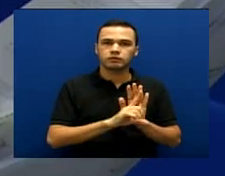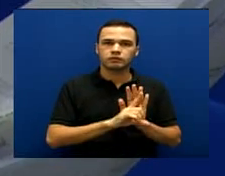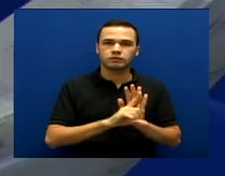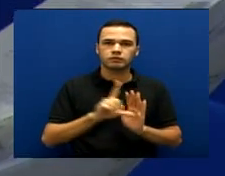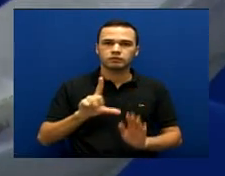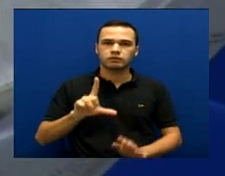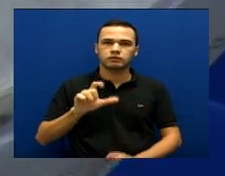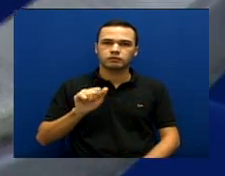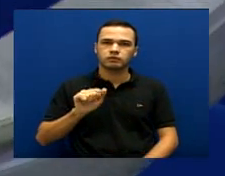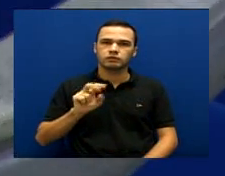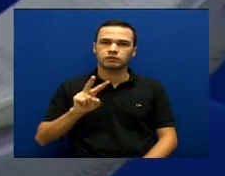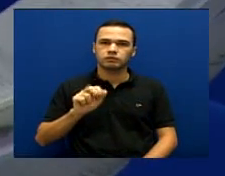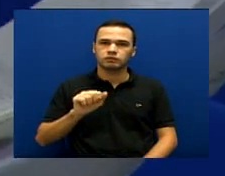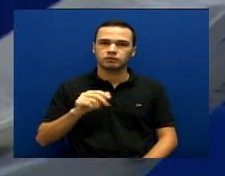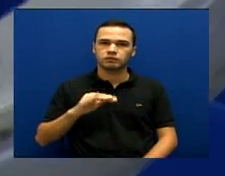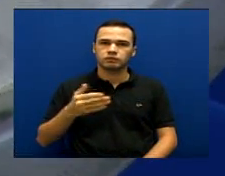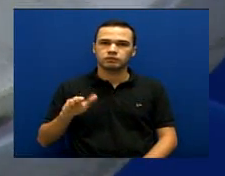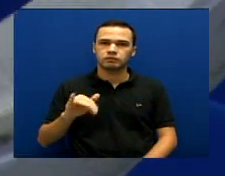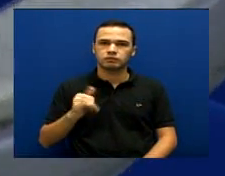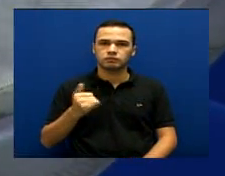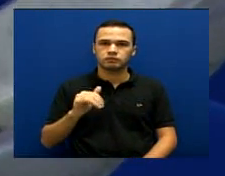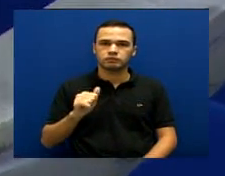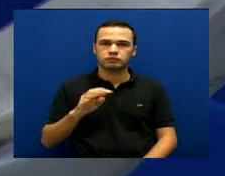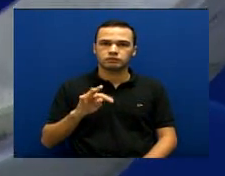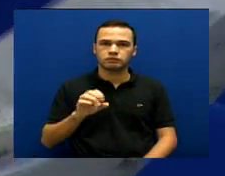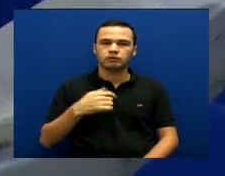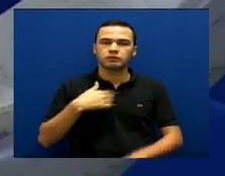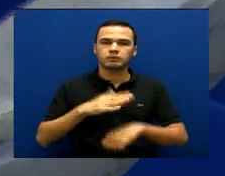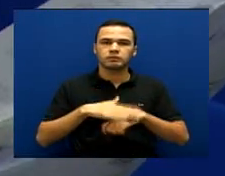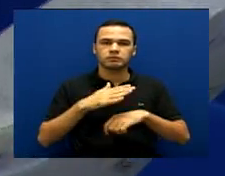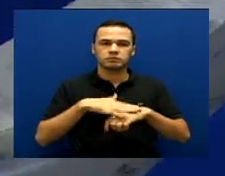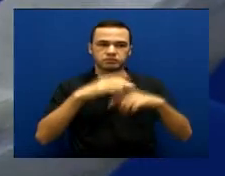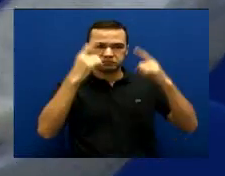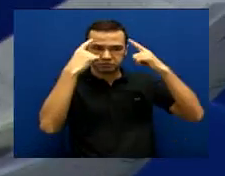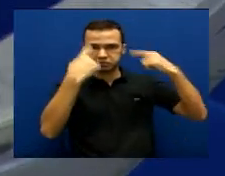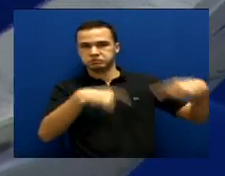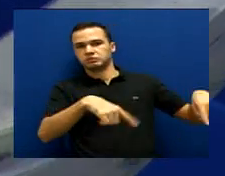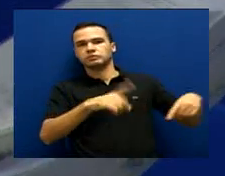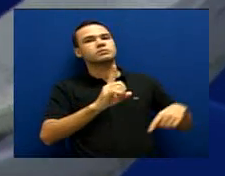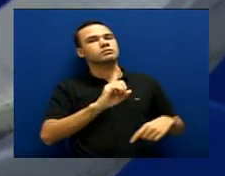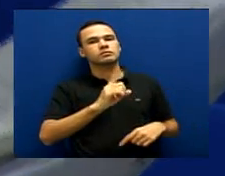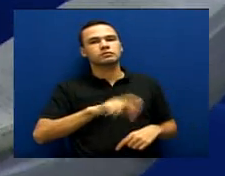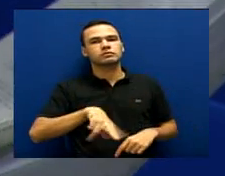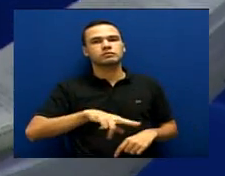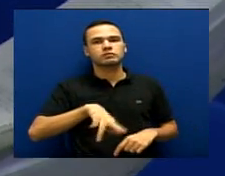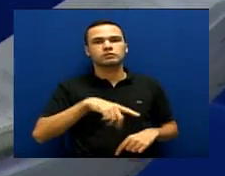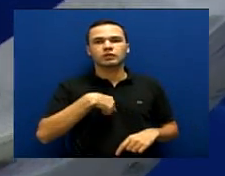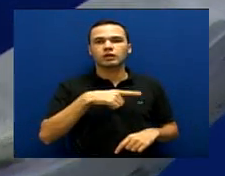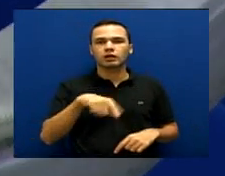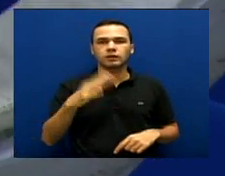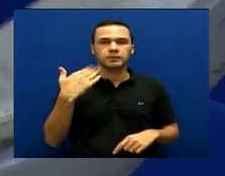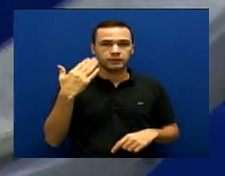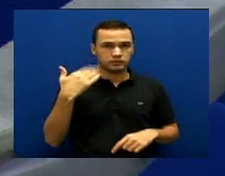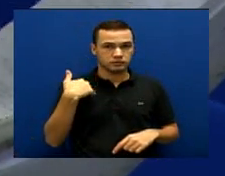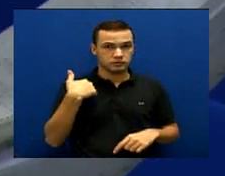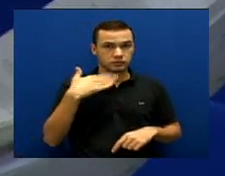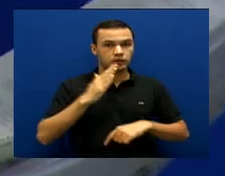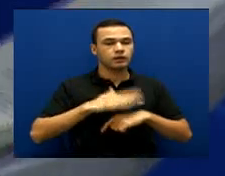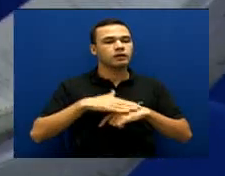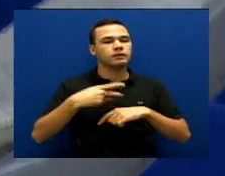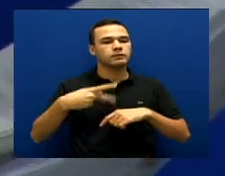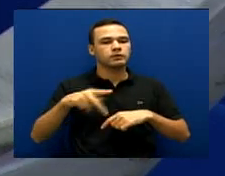jato e não fui eu que acusei o fornecedor de fraude quando isso aconteceu era